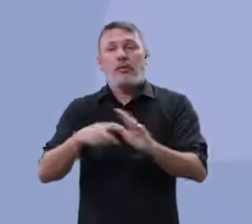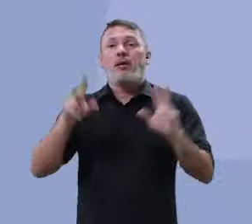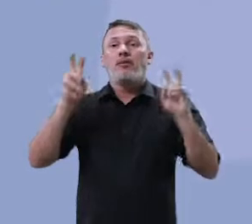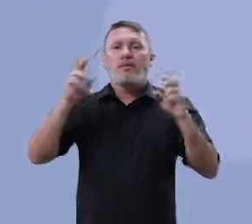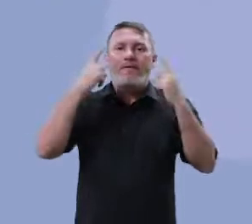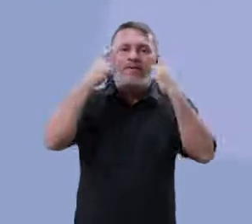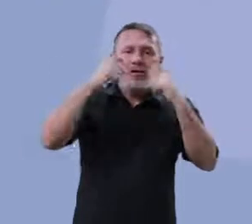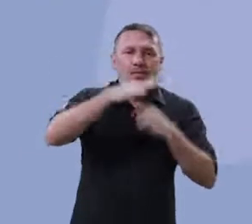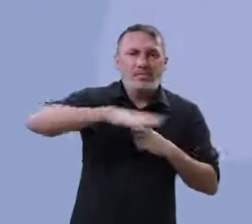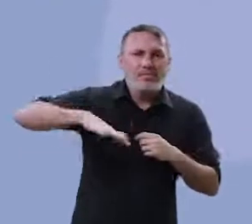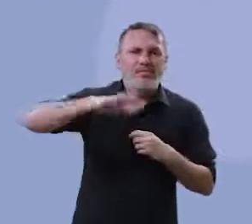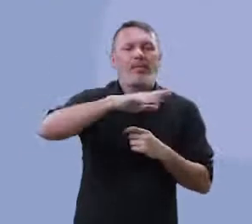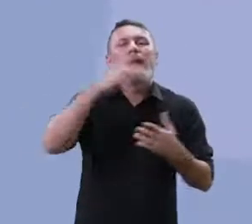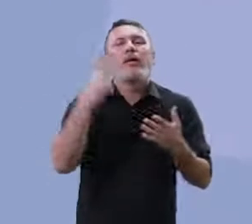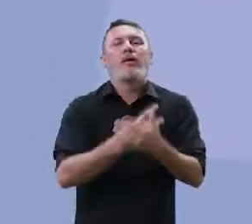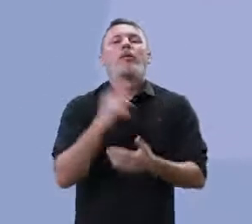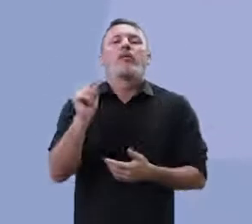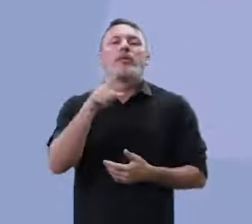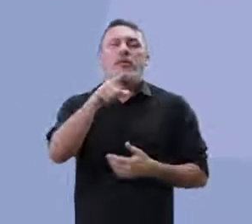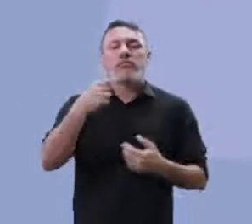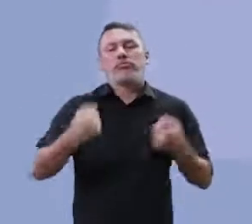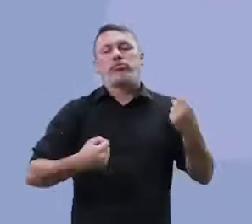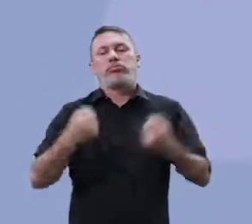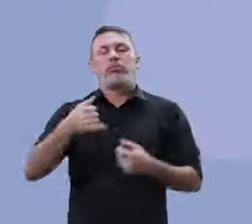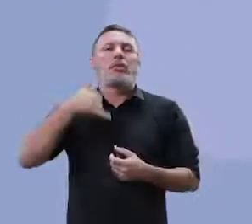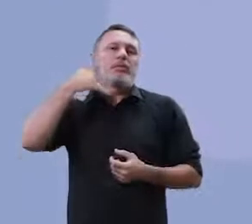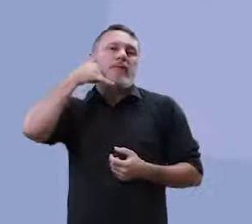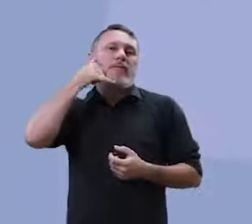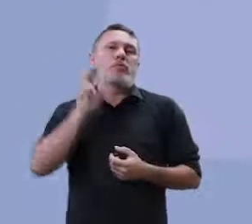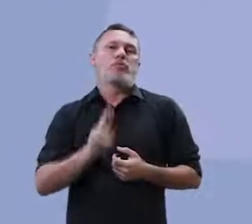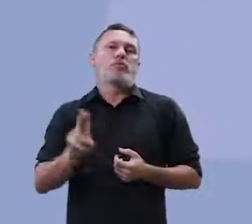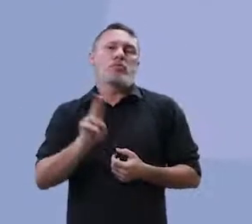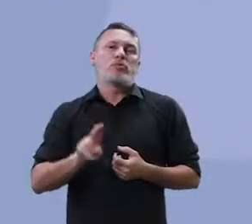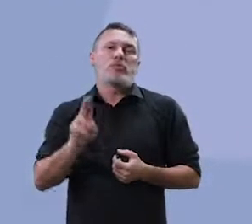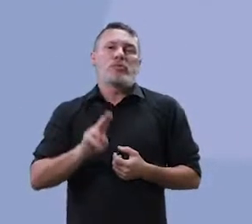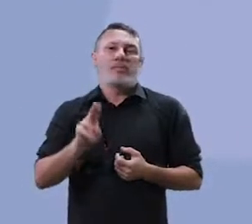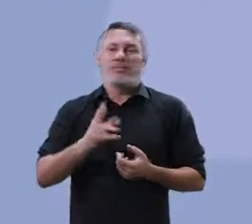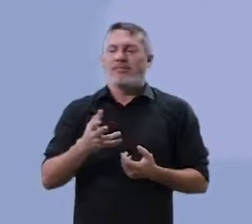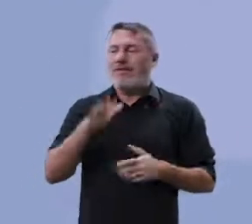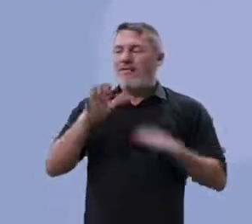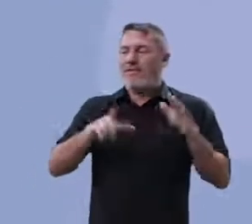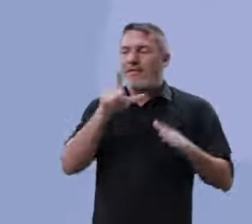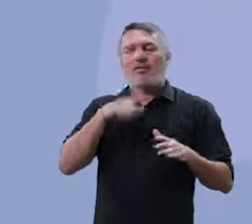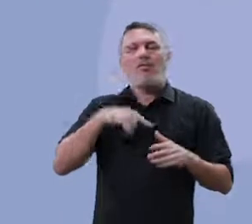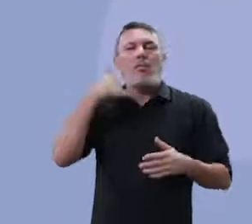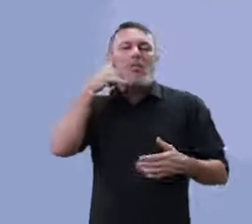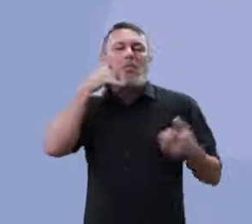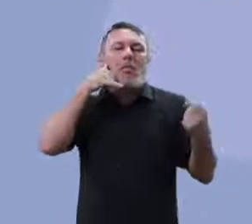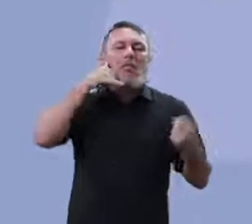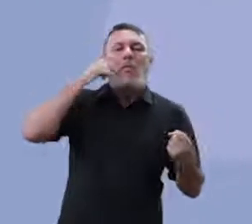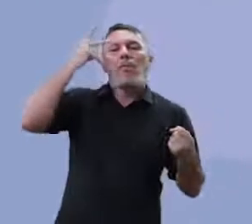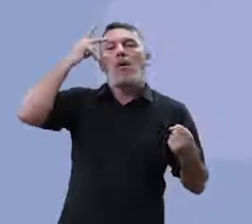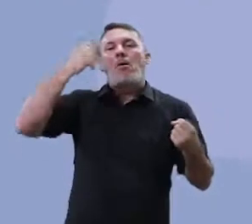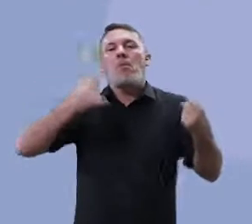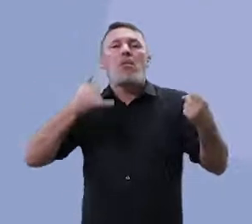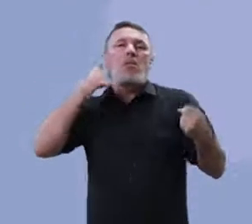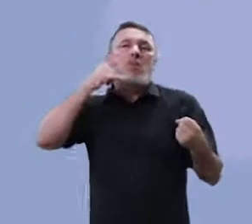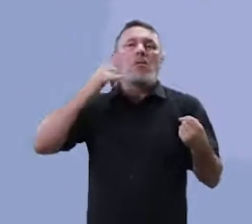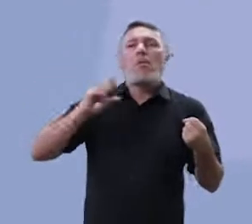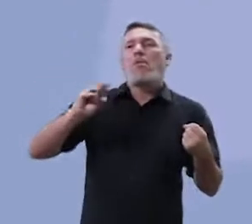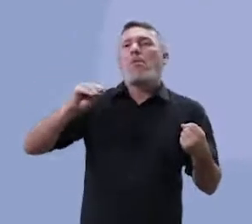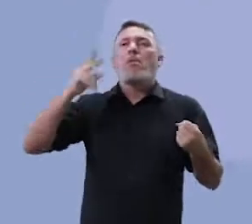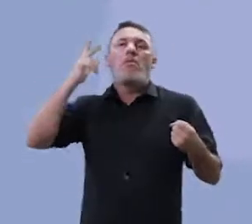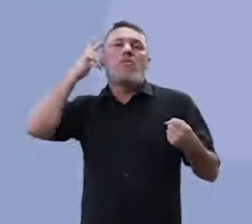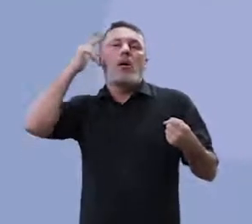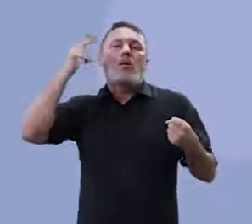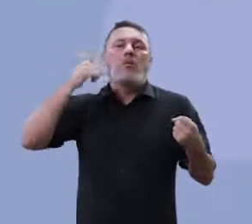também apontadas pela violência. O uso do celular no trânsito, né? Tá ali, e aí, tudo bem? Alô,